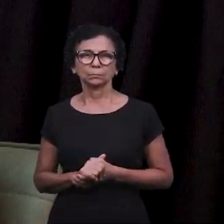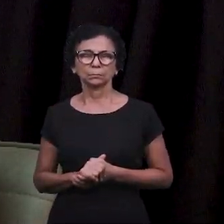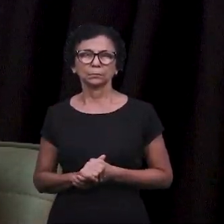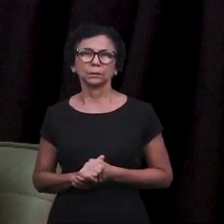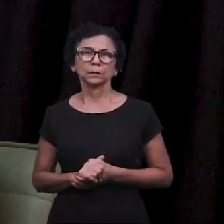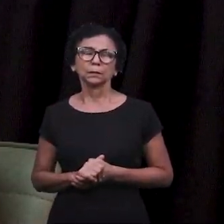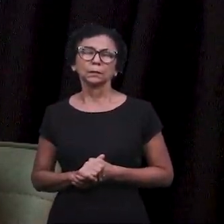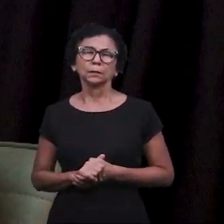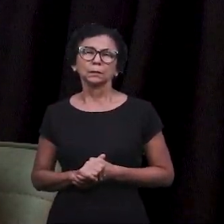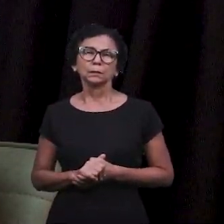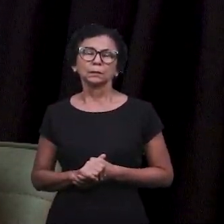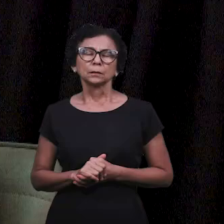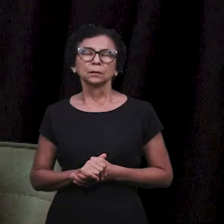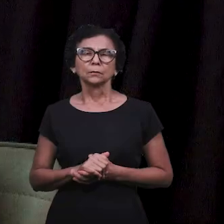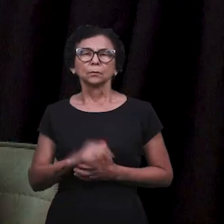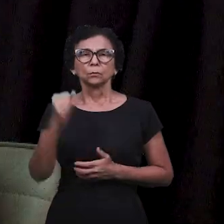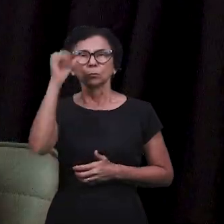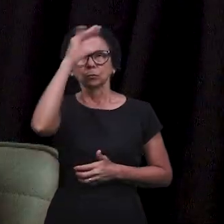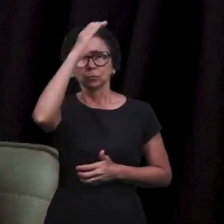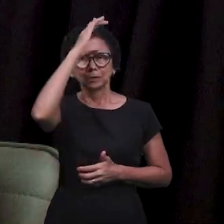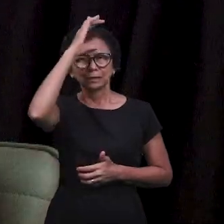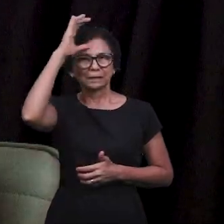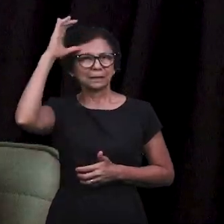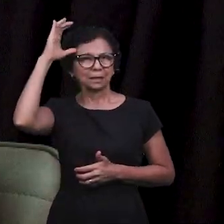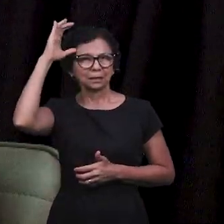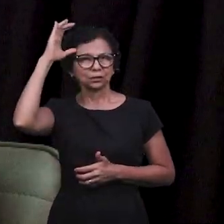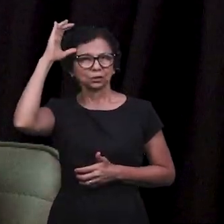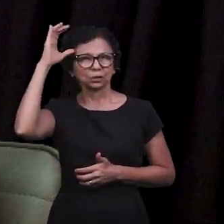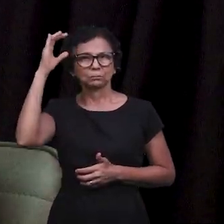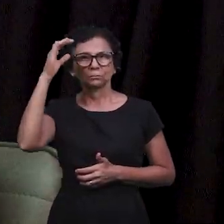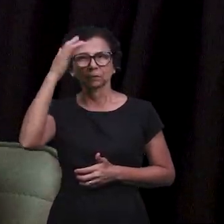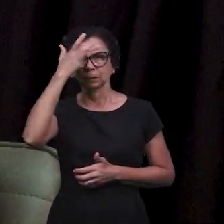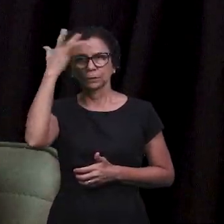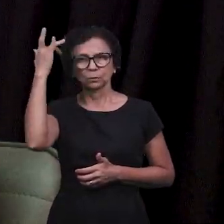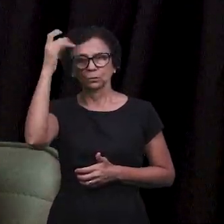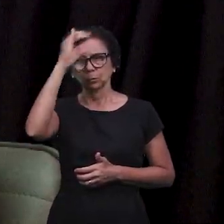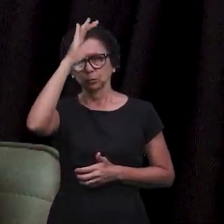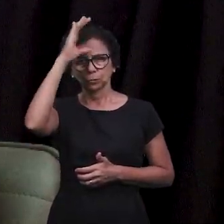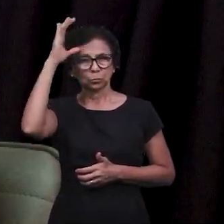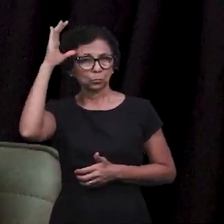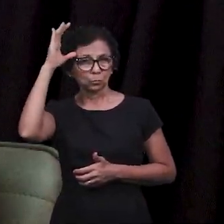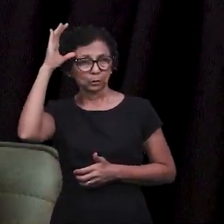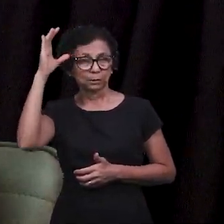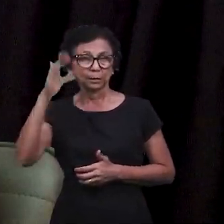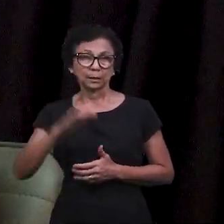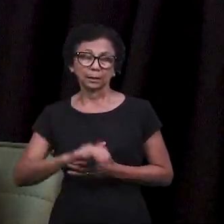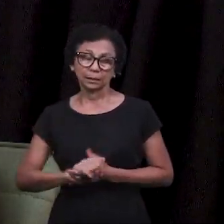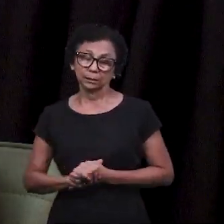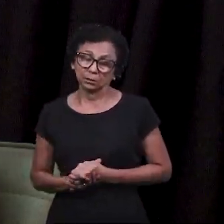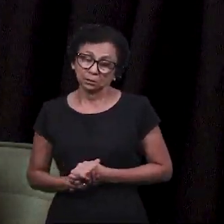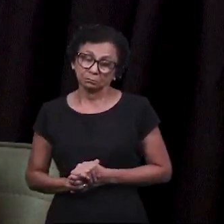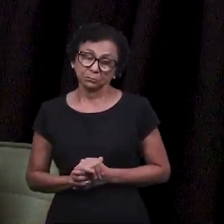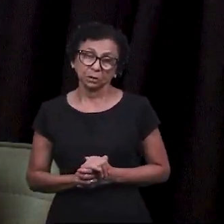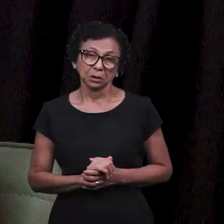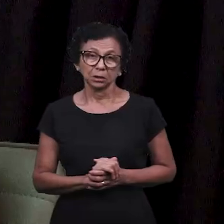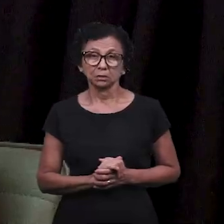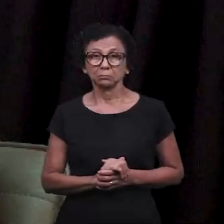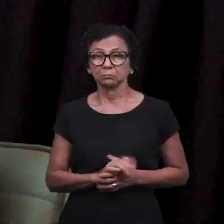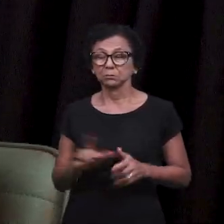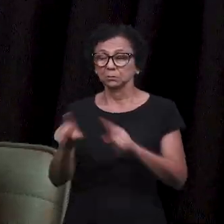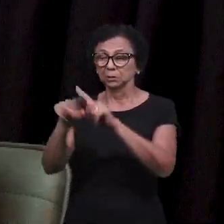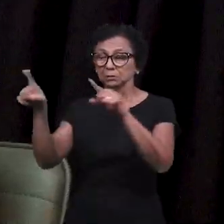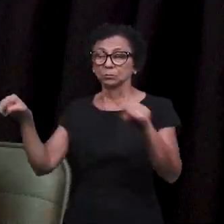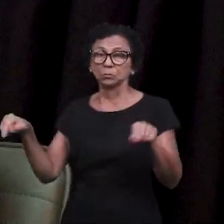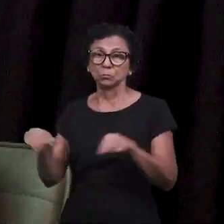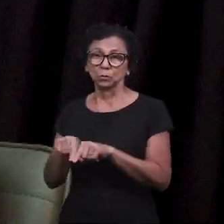um cliente que ele teve um caso, ele chegou com um caso, né? Nós não o atendíamos nessa área especificamente. É uma grande